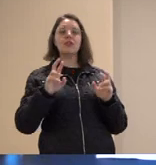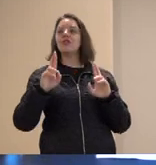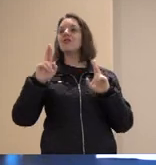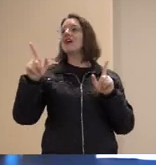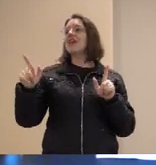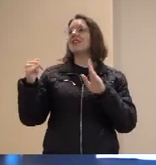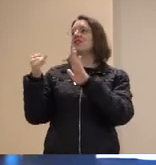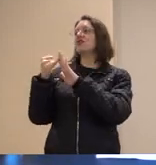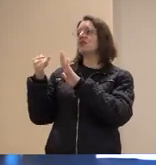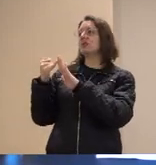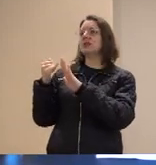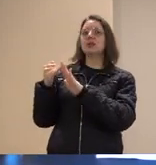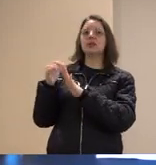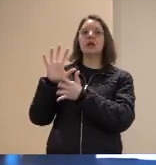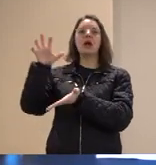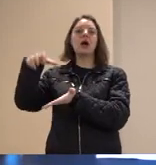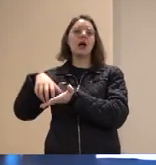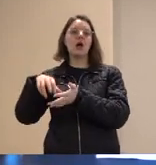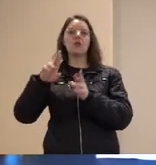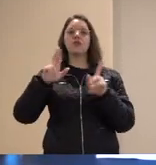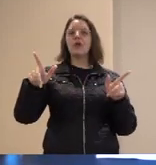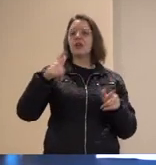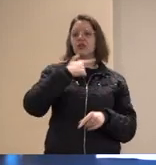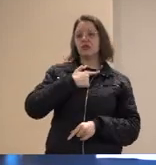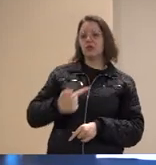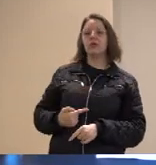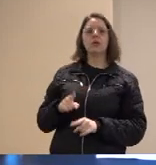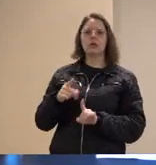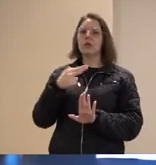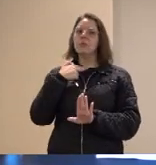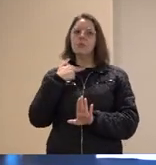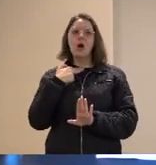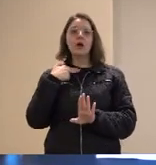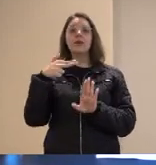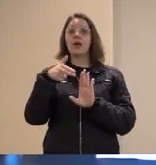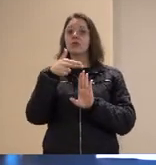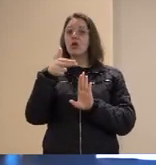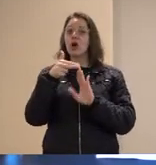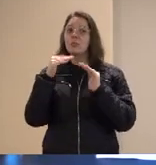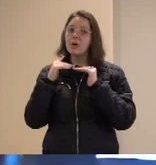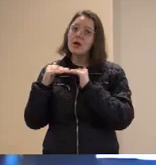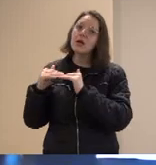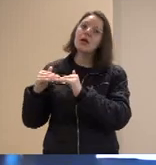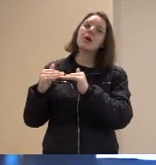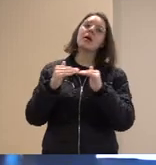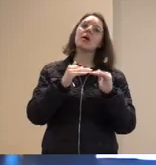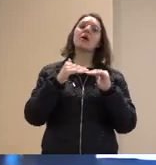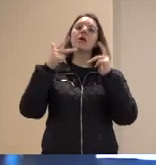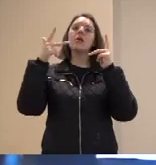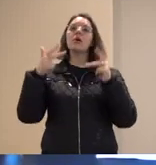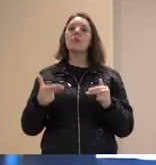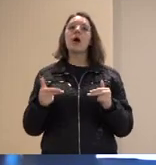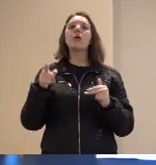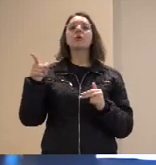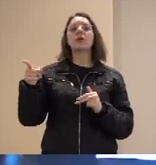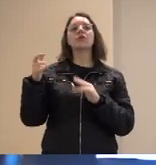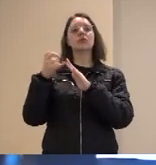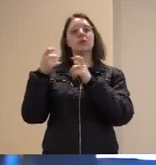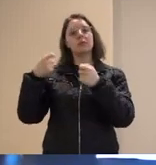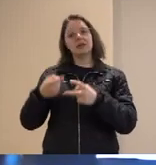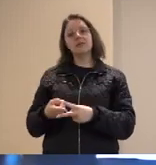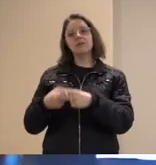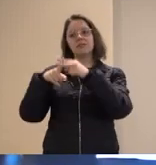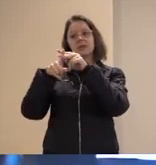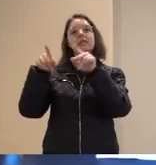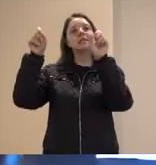entidade e um diferente do governo. A normativa é igual, então, a entidade ela tem que se reordenar, sim.